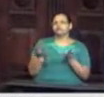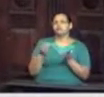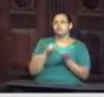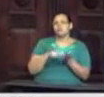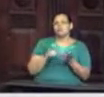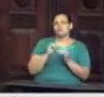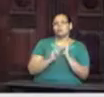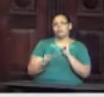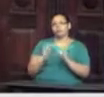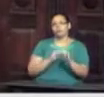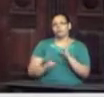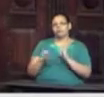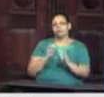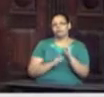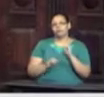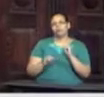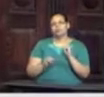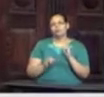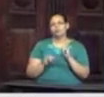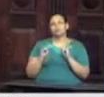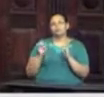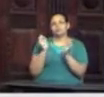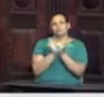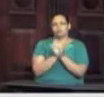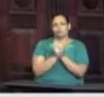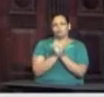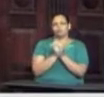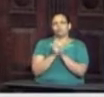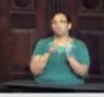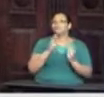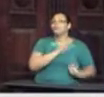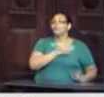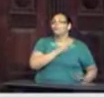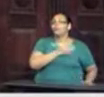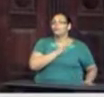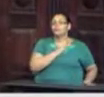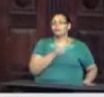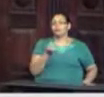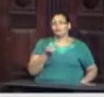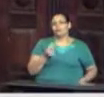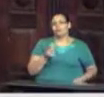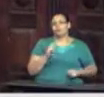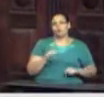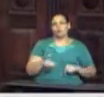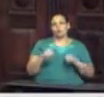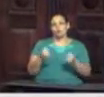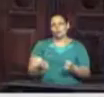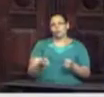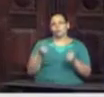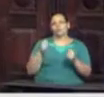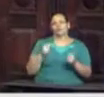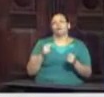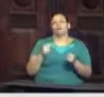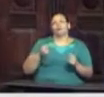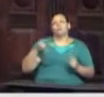informação exatamente para a Comissão de Fiscalização Financeira e Controle da